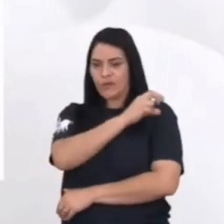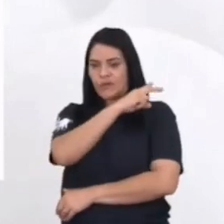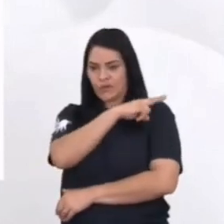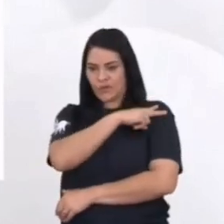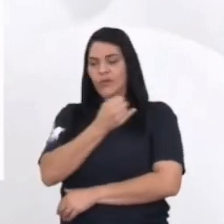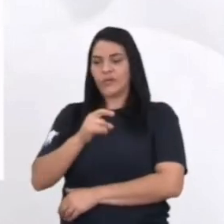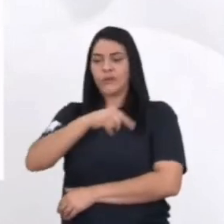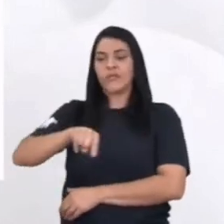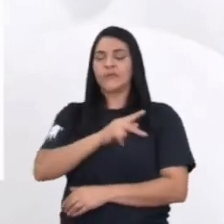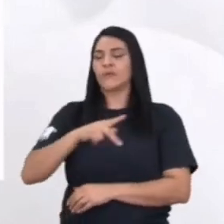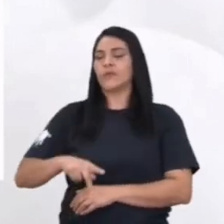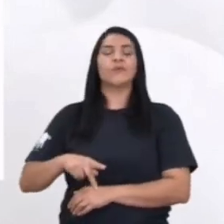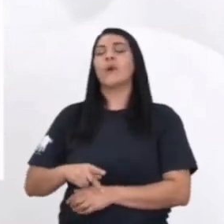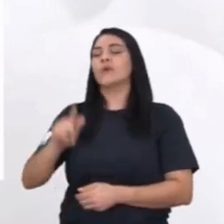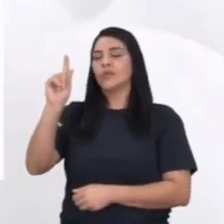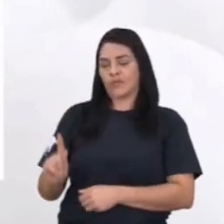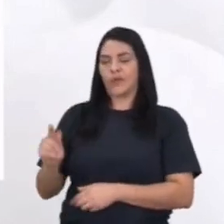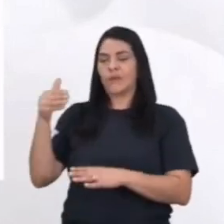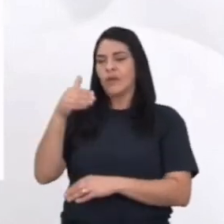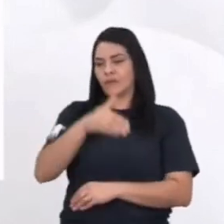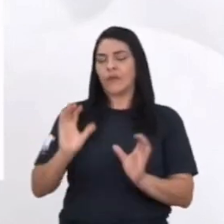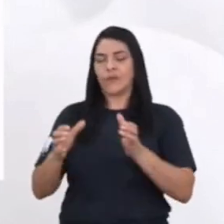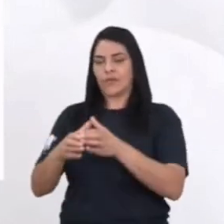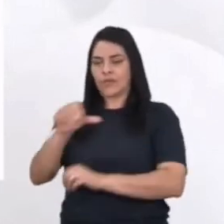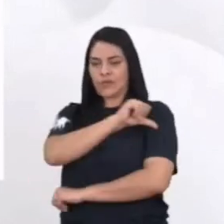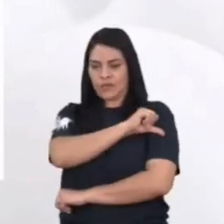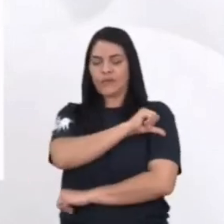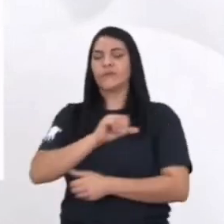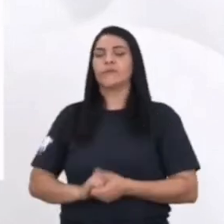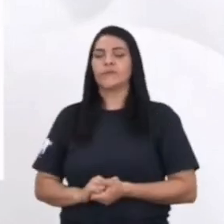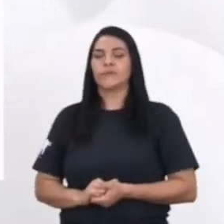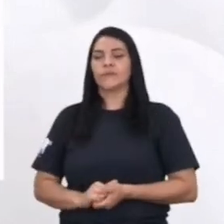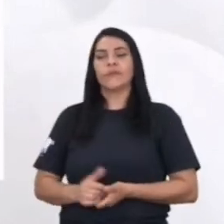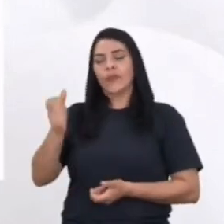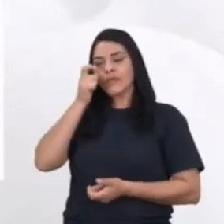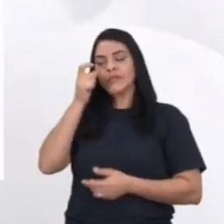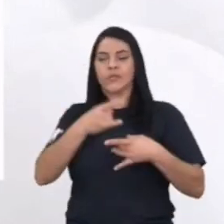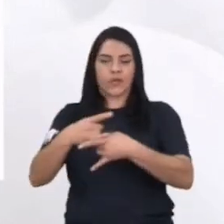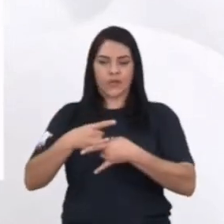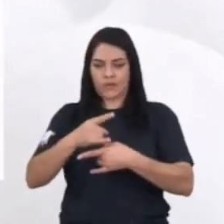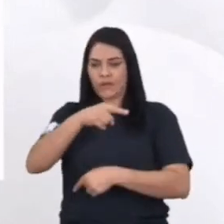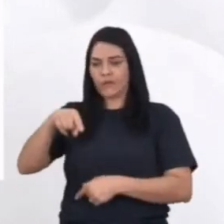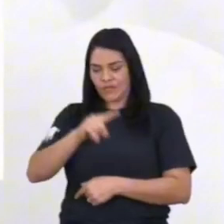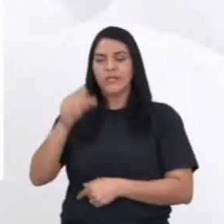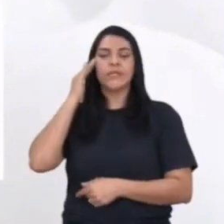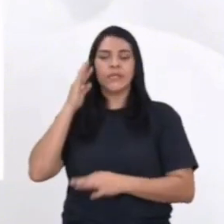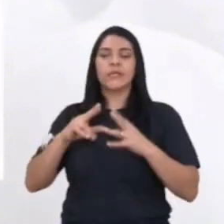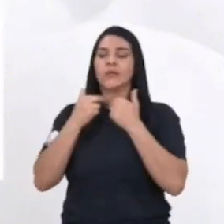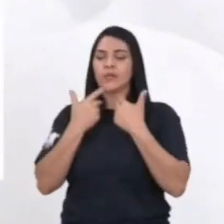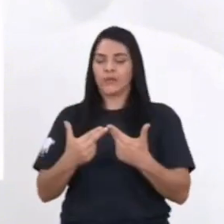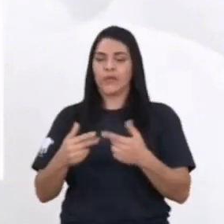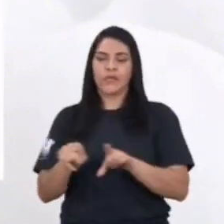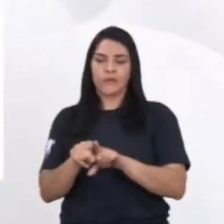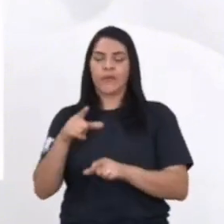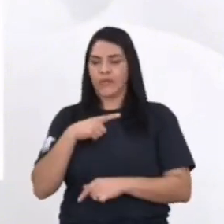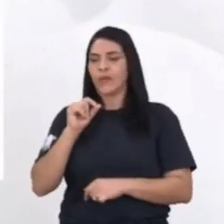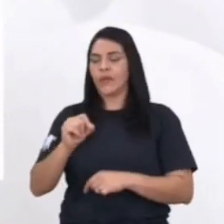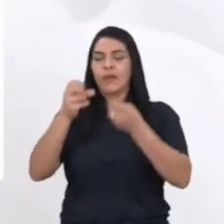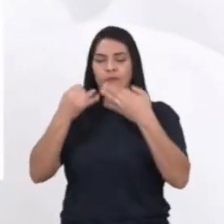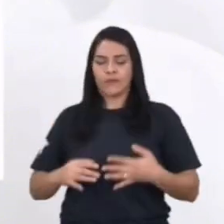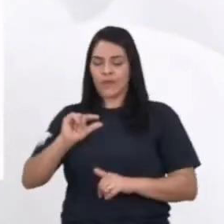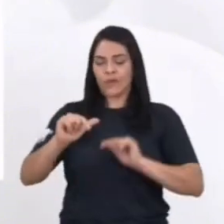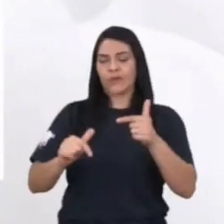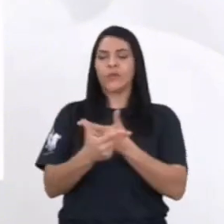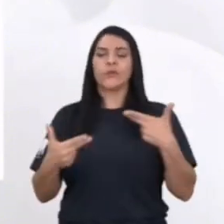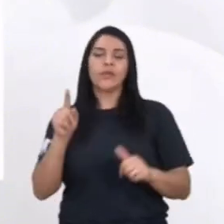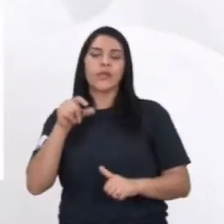série, então se você é professor, gestor, faz parte aí da equipe do 9º ano e da 2ª série, assista essa live para você se inteirar dessa novidade. E a gente vai dar um pouquinho mais de ênfase hoje em outros